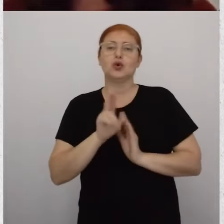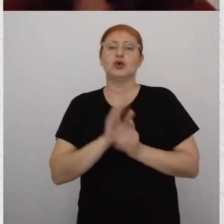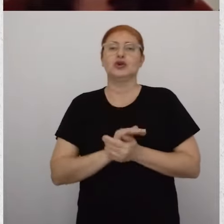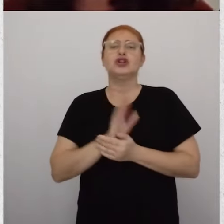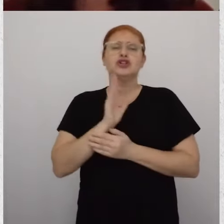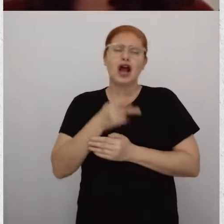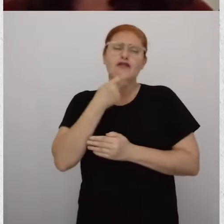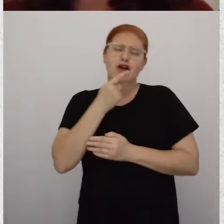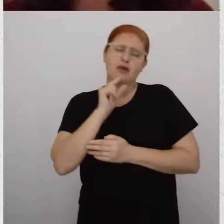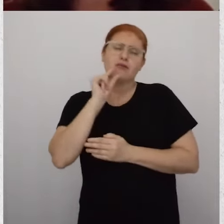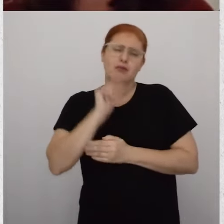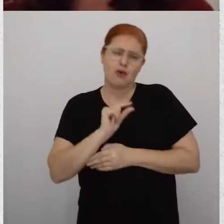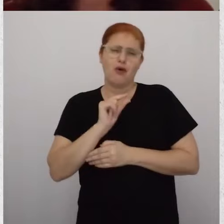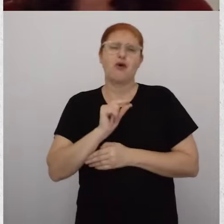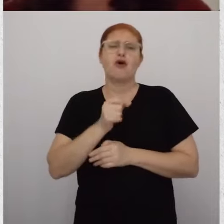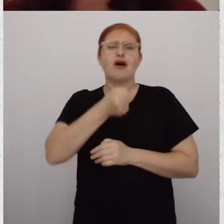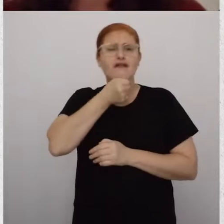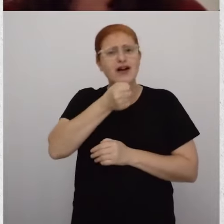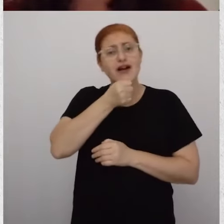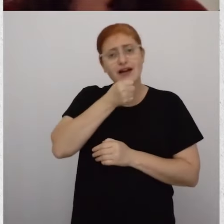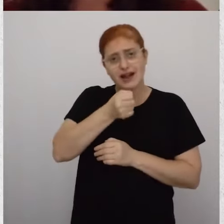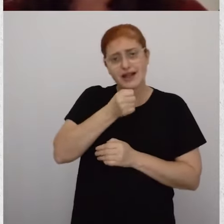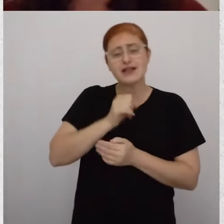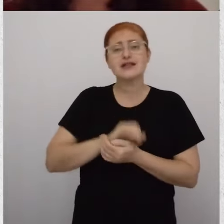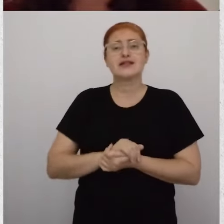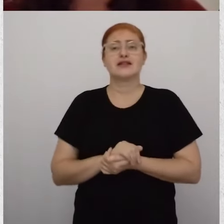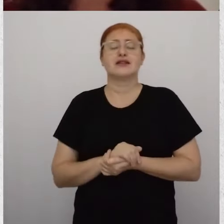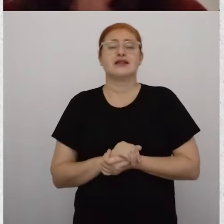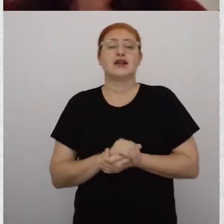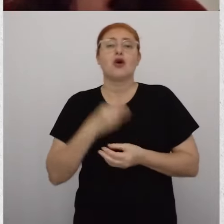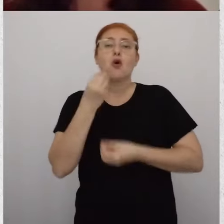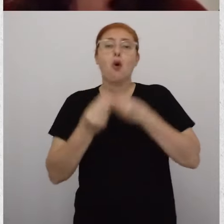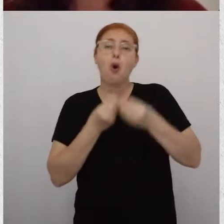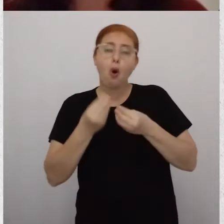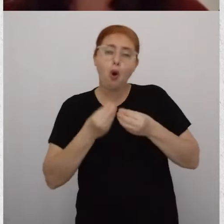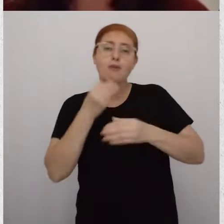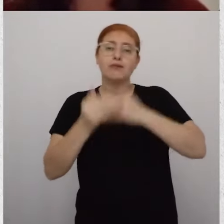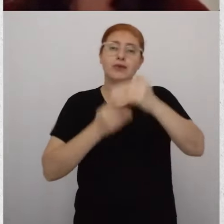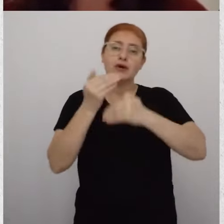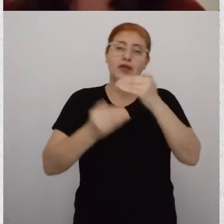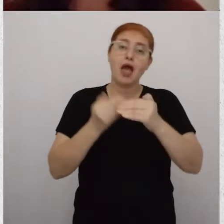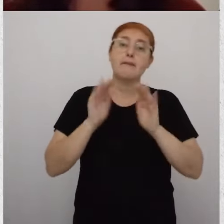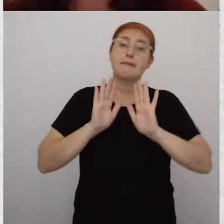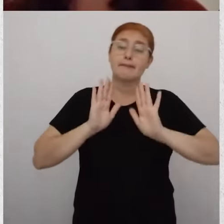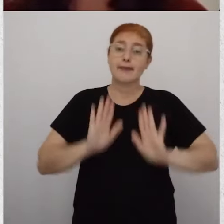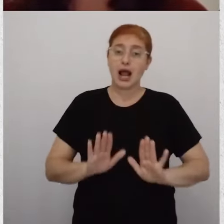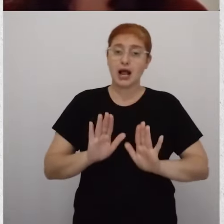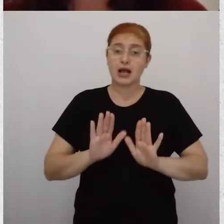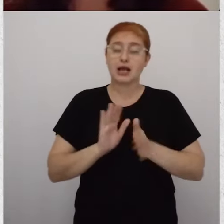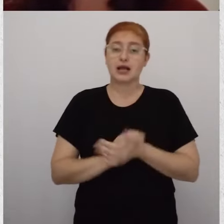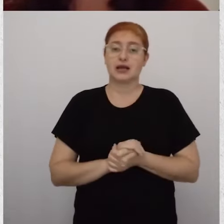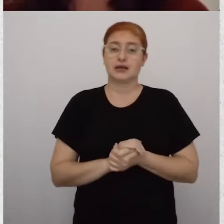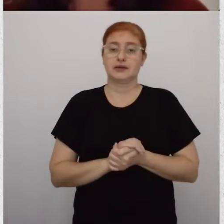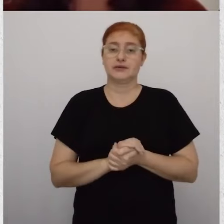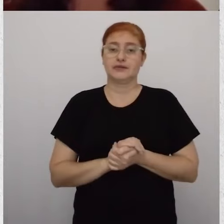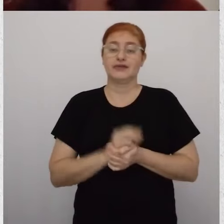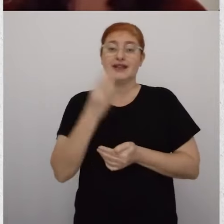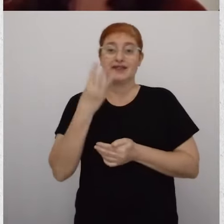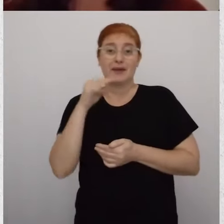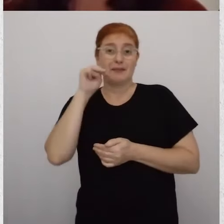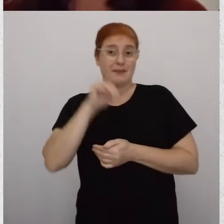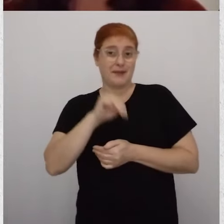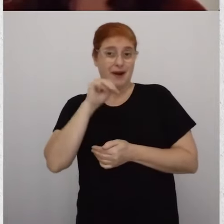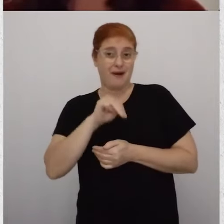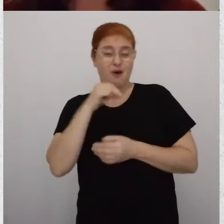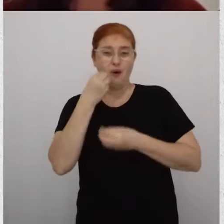Tu já falou um pouco nas entrevistas, né? Em como foi o processo, mas assim, em